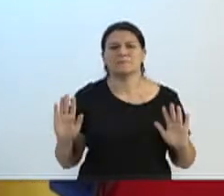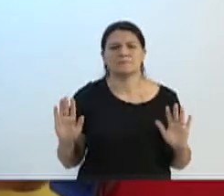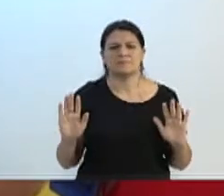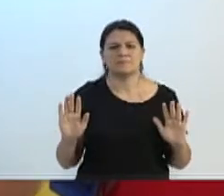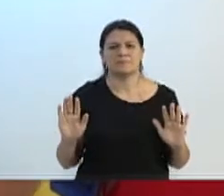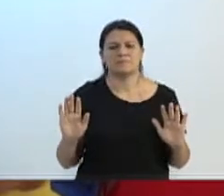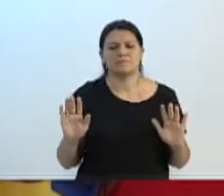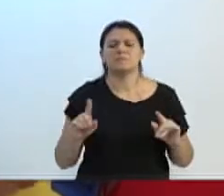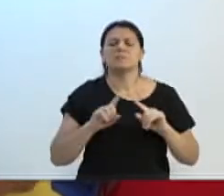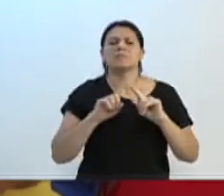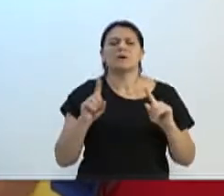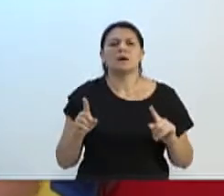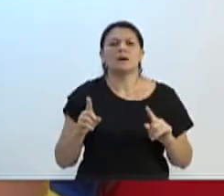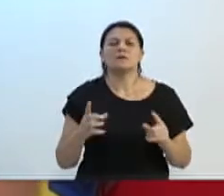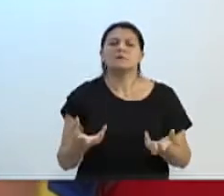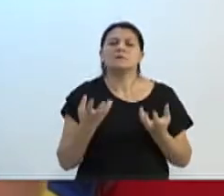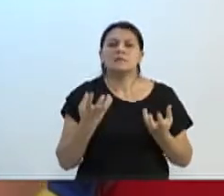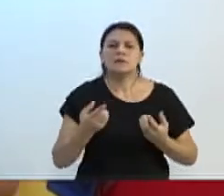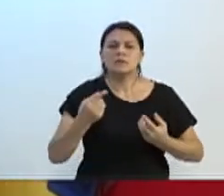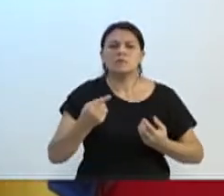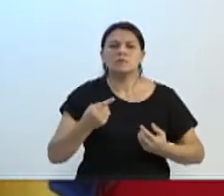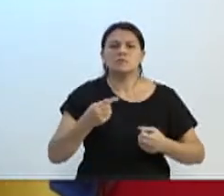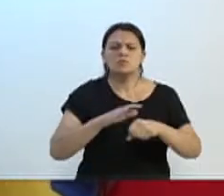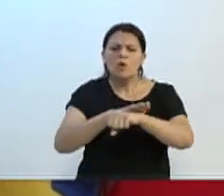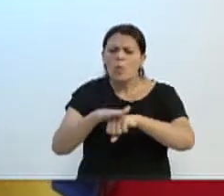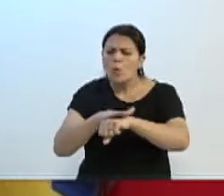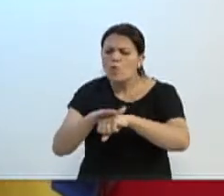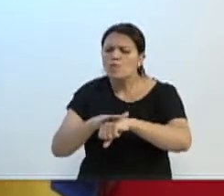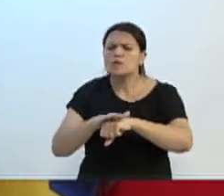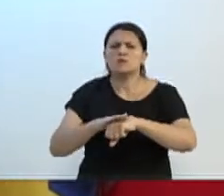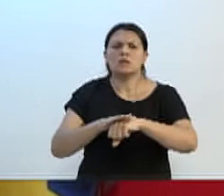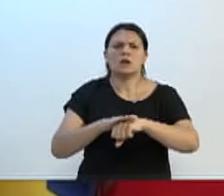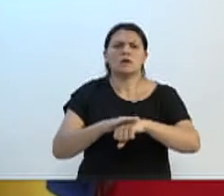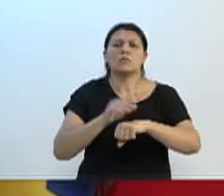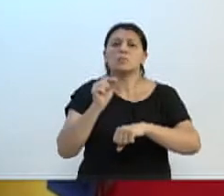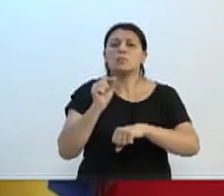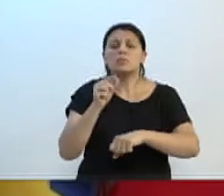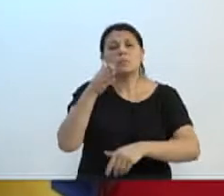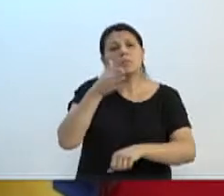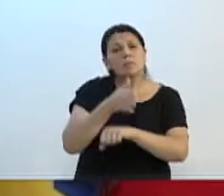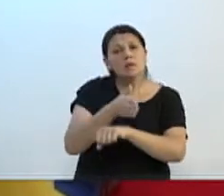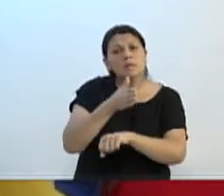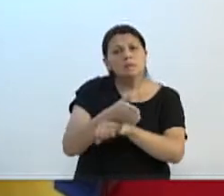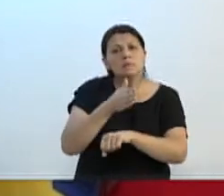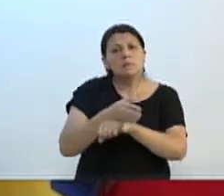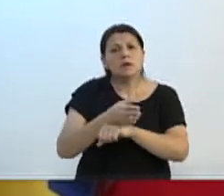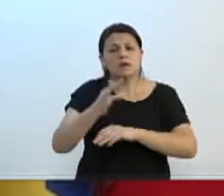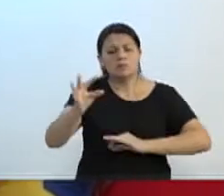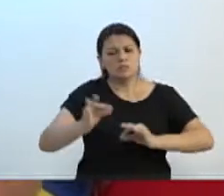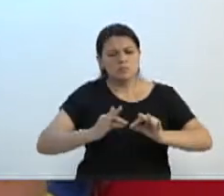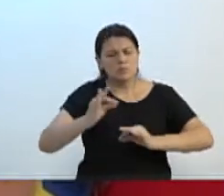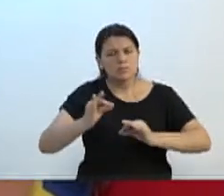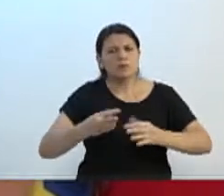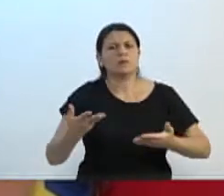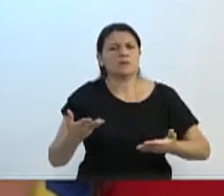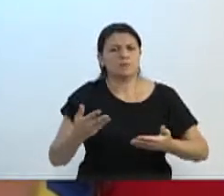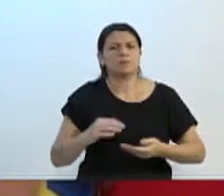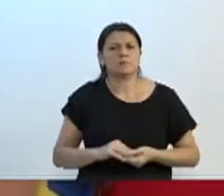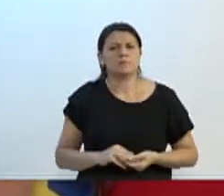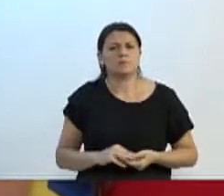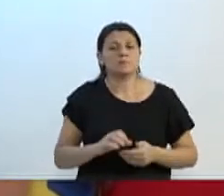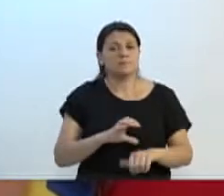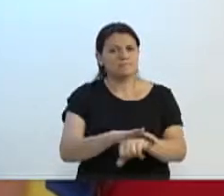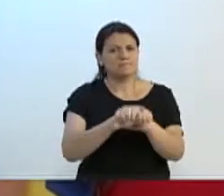o tempo todo buscando dialogar com o governo para participar, inclusive, do plano de contingenciamento. A garantia